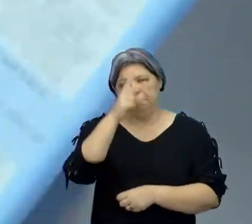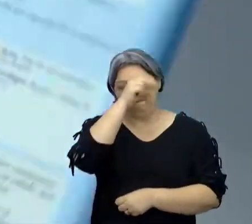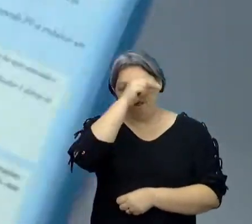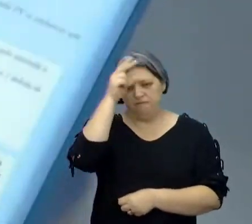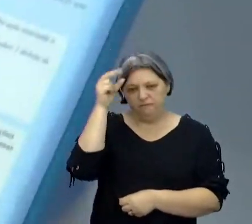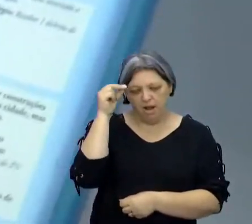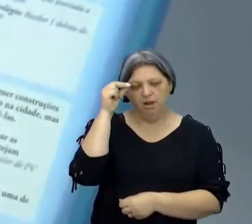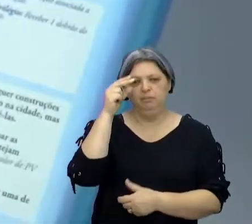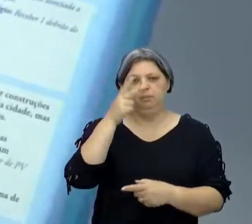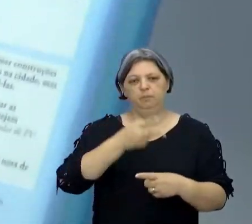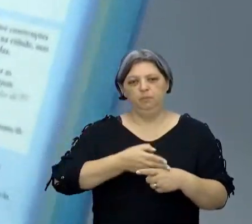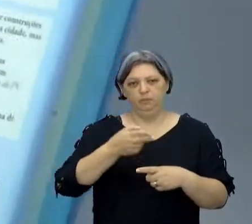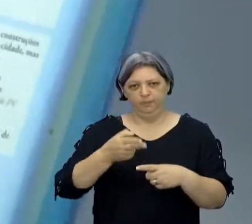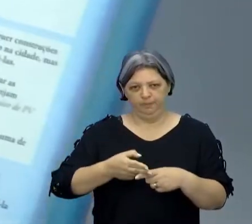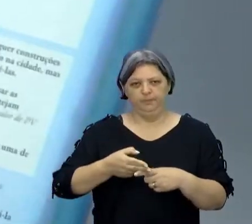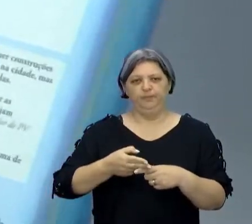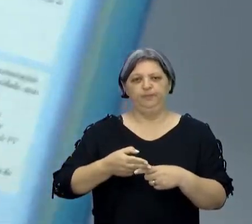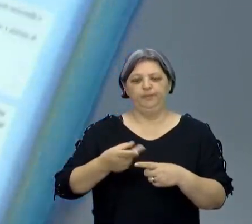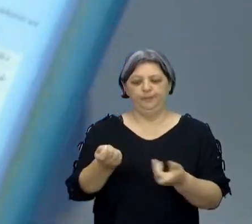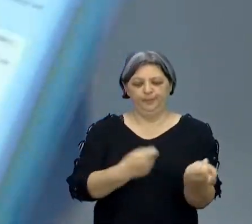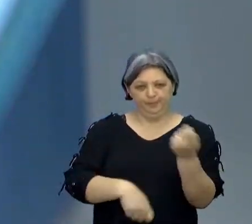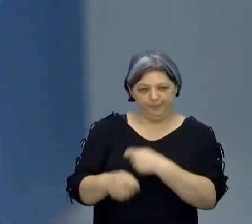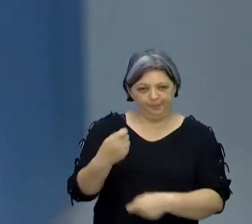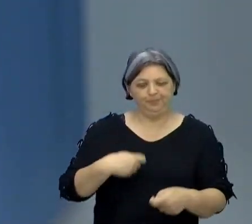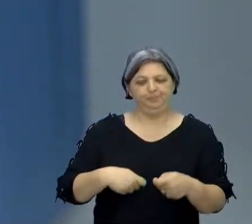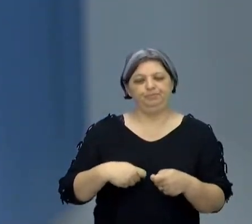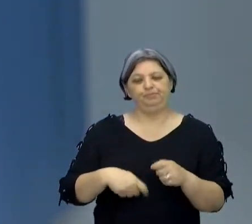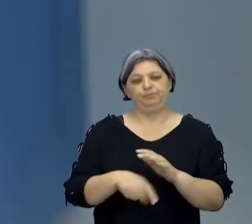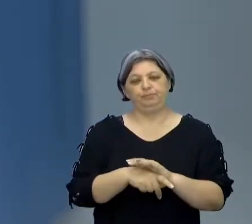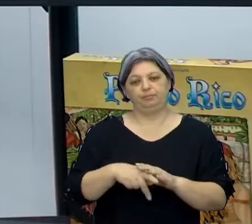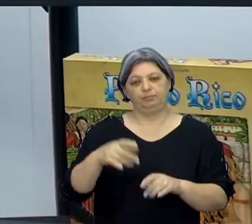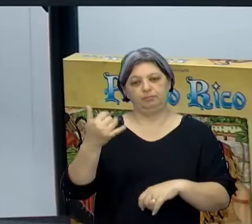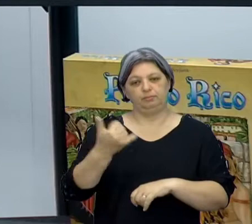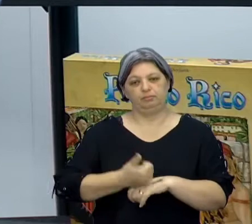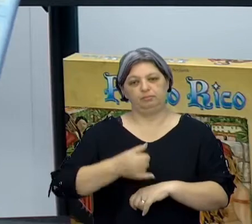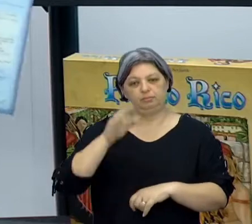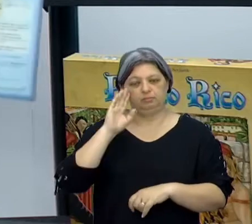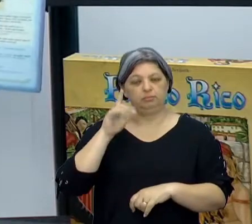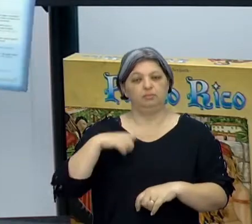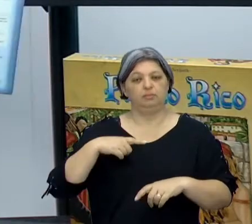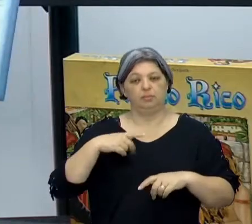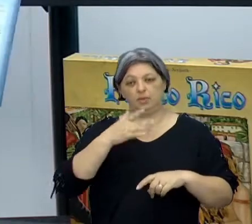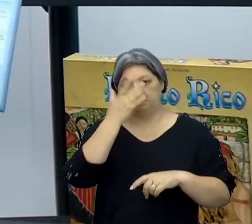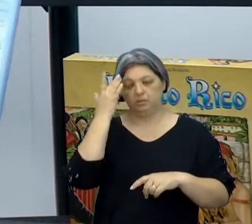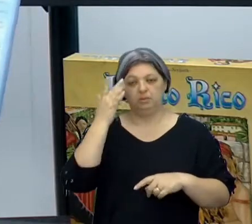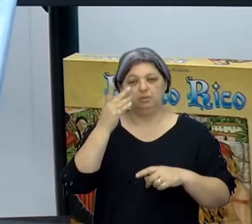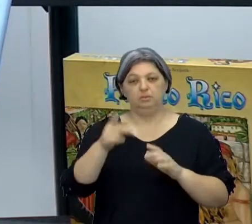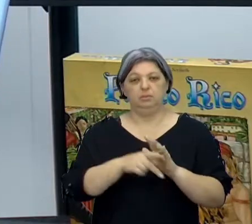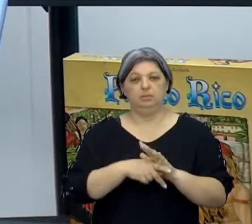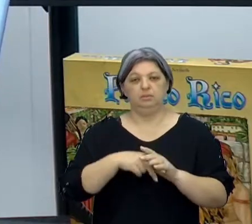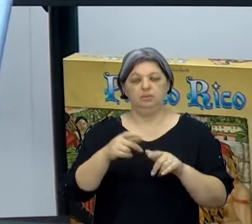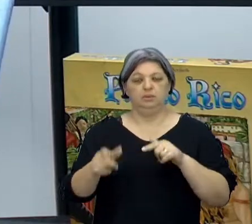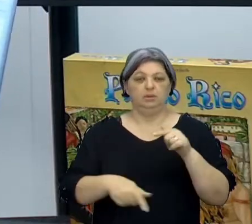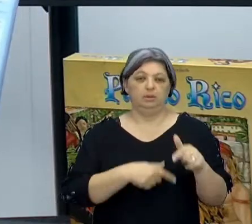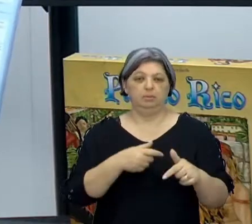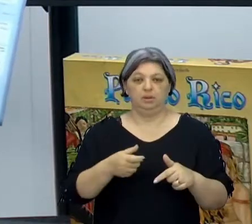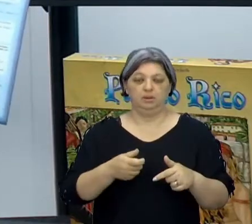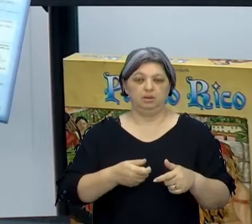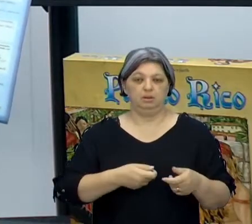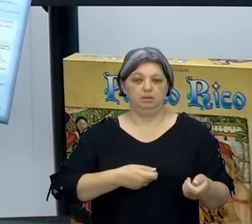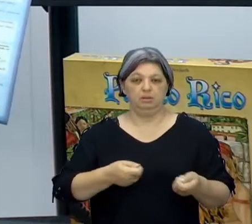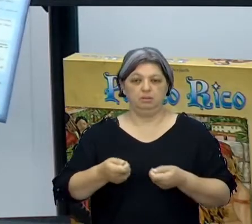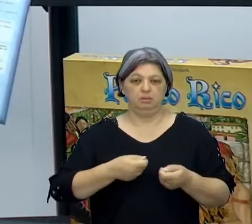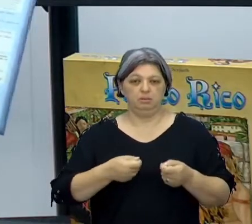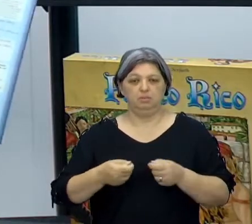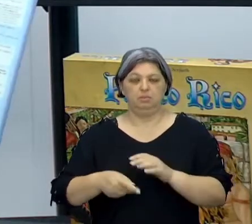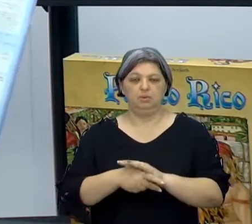tem o produtor, tem o comerciante, tem o capitão e tem o minerador. E aí ele explica detalhadamente o que cada